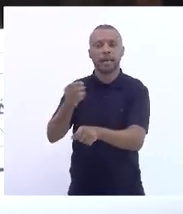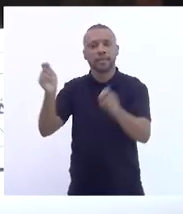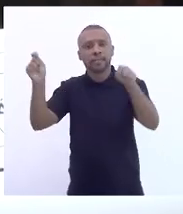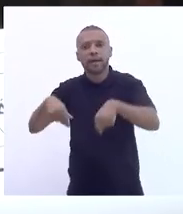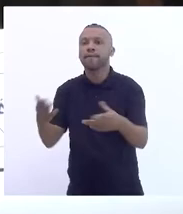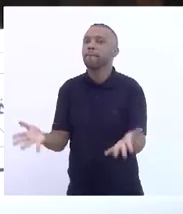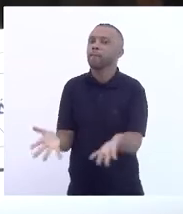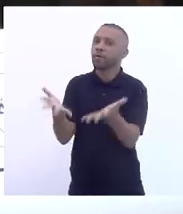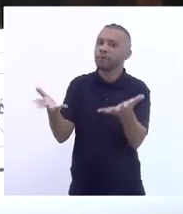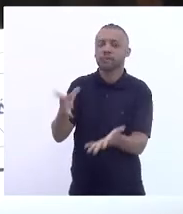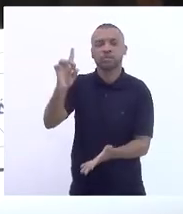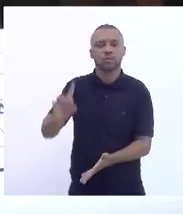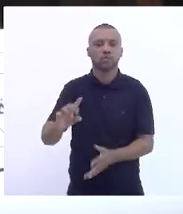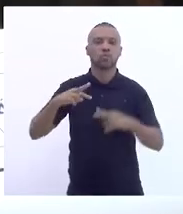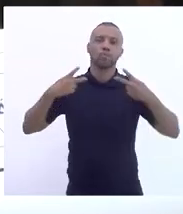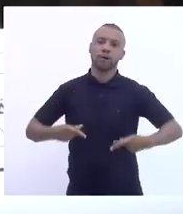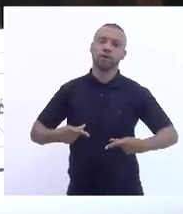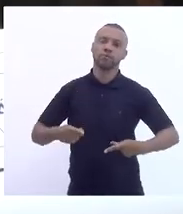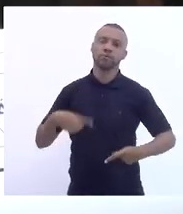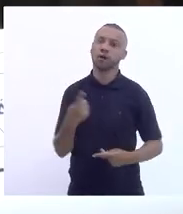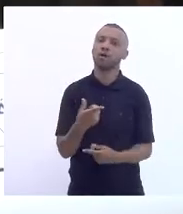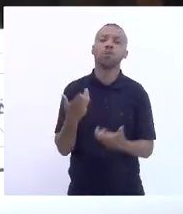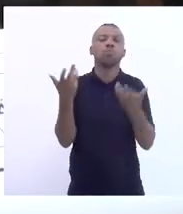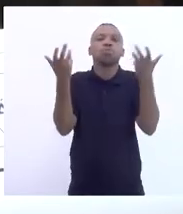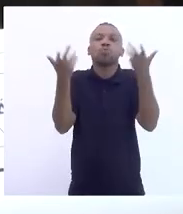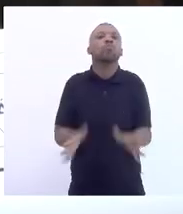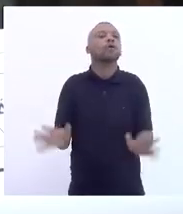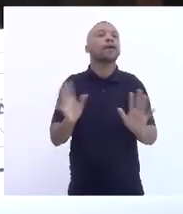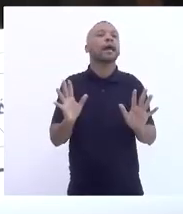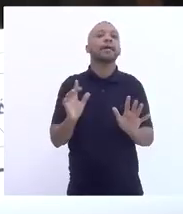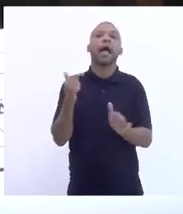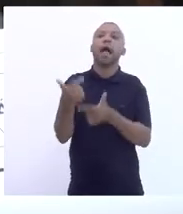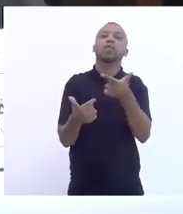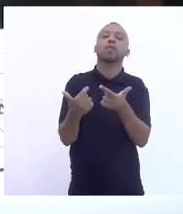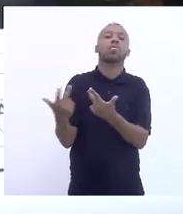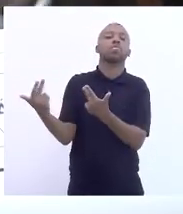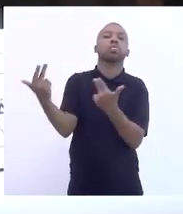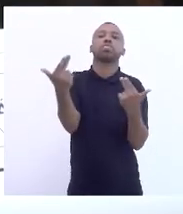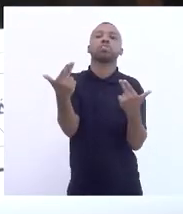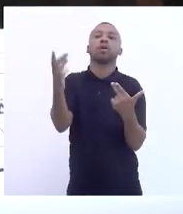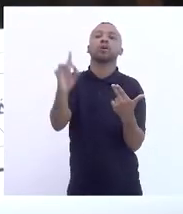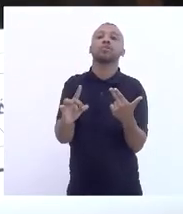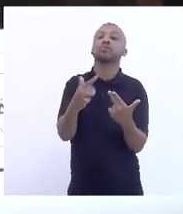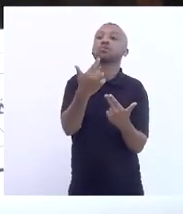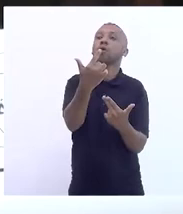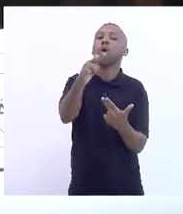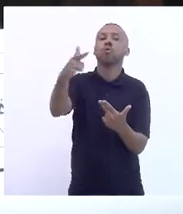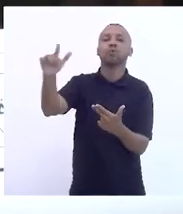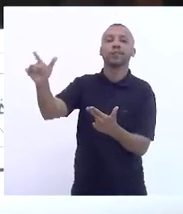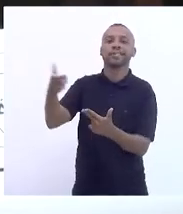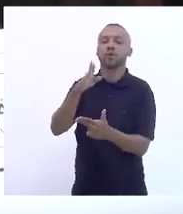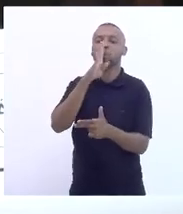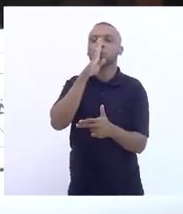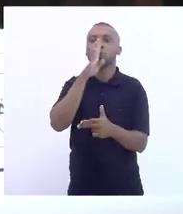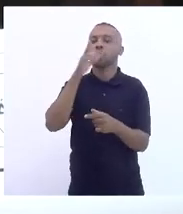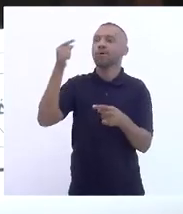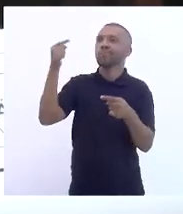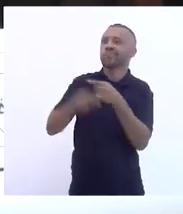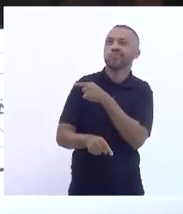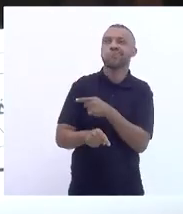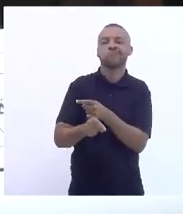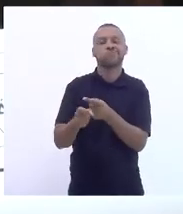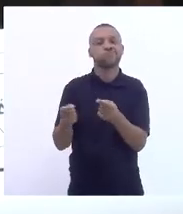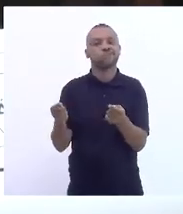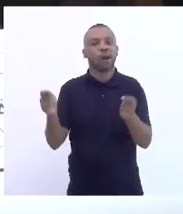promover direitos humanos e nós não queremos que a nossa atuação seja como os demais direitos de outras instituições são inaptas a nave sou